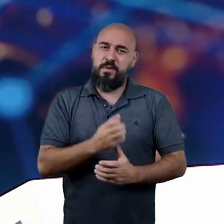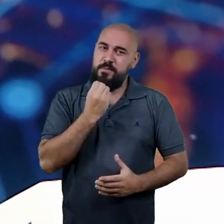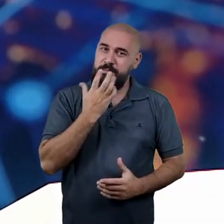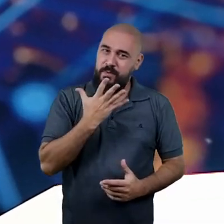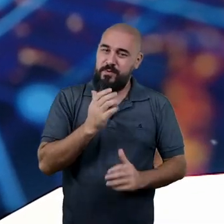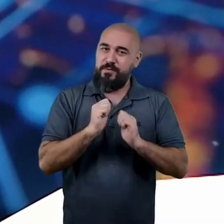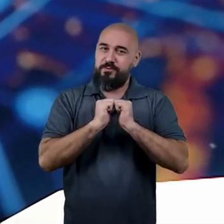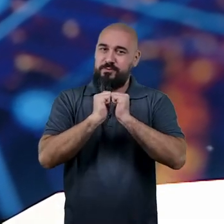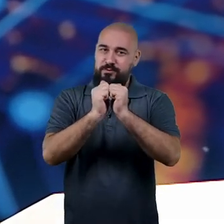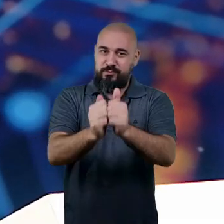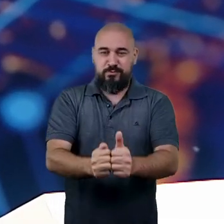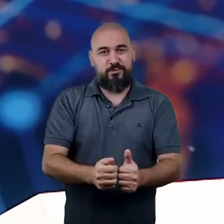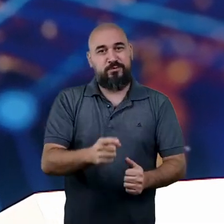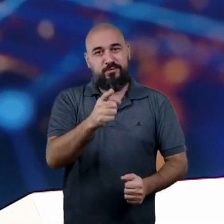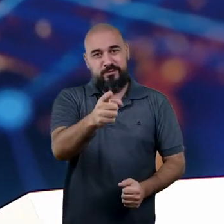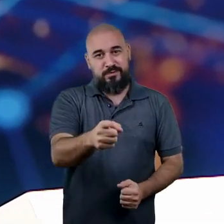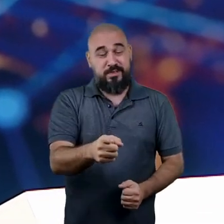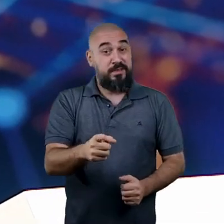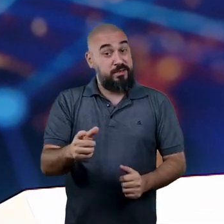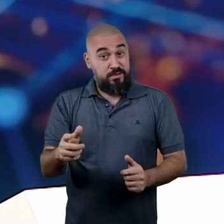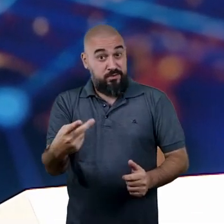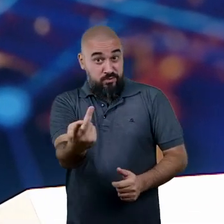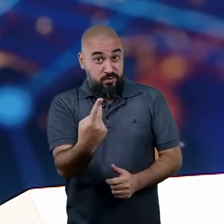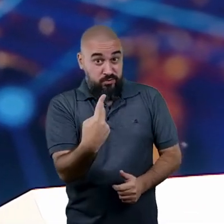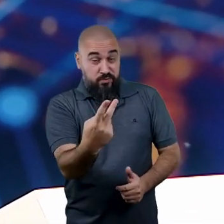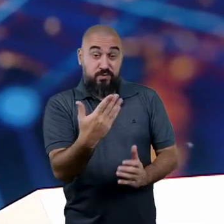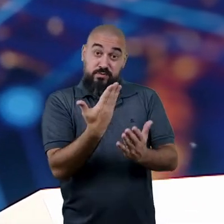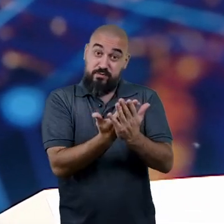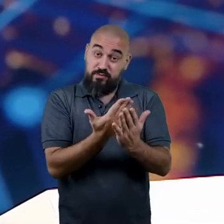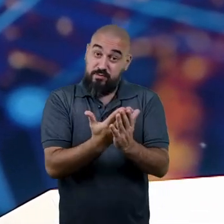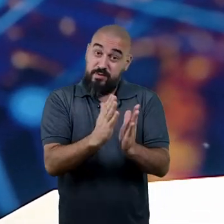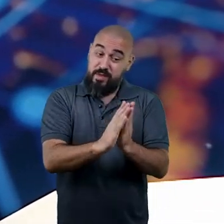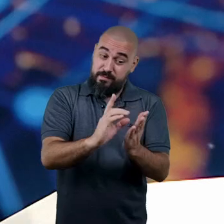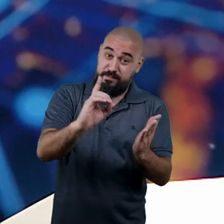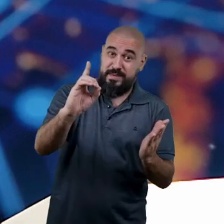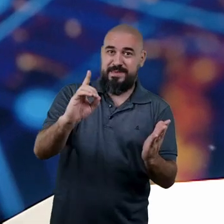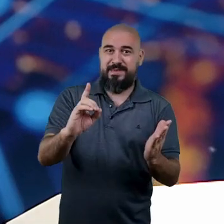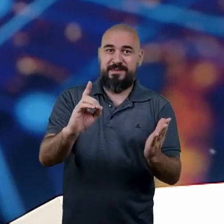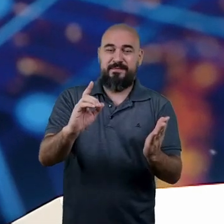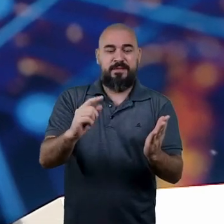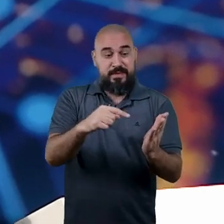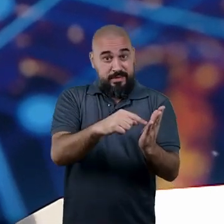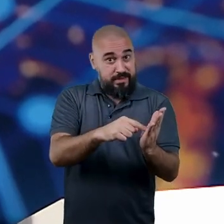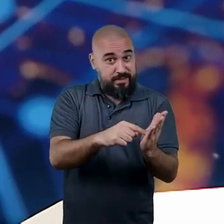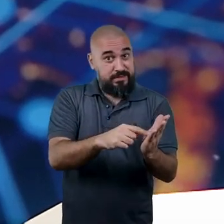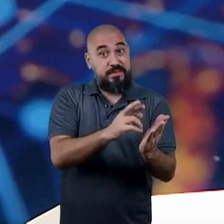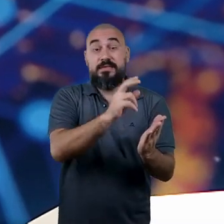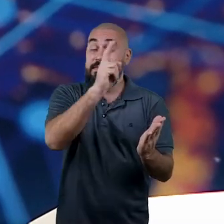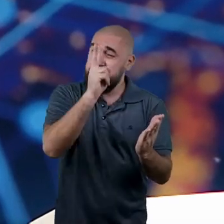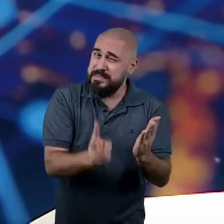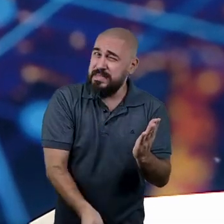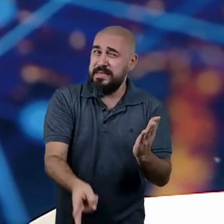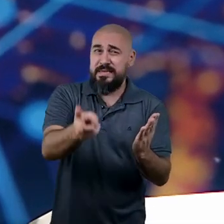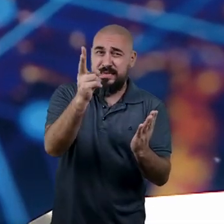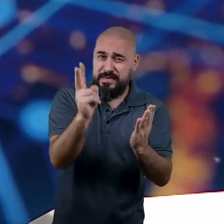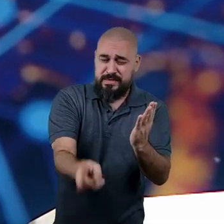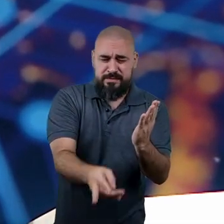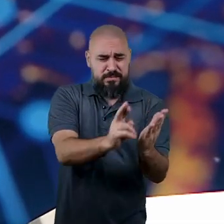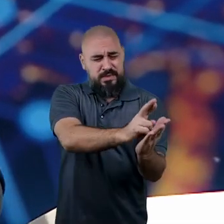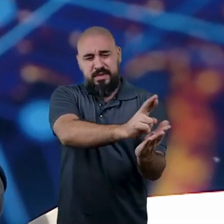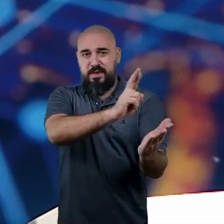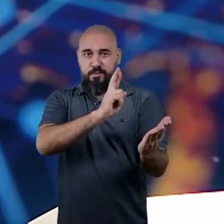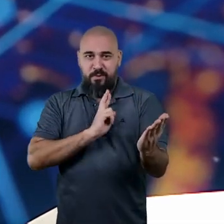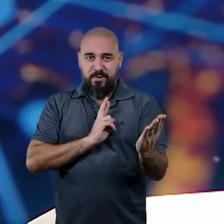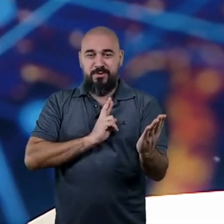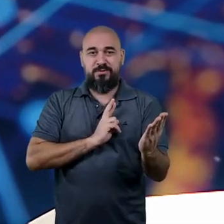aqui mais uma vez para juntos abrirmos a palavra do Senhor. Essa palavra que jamais volta